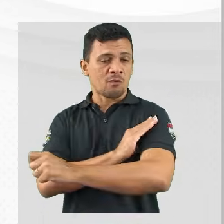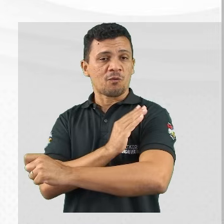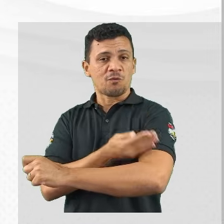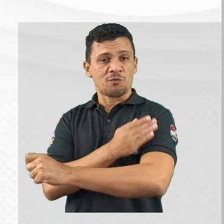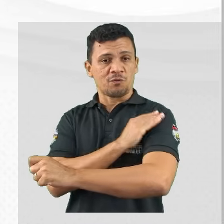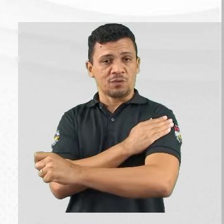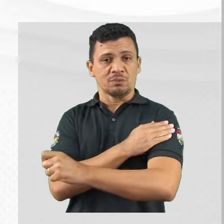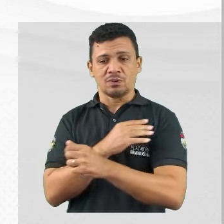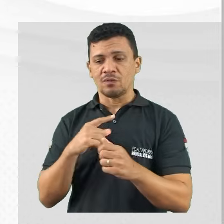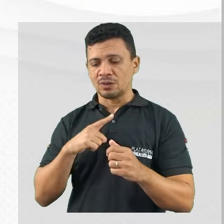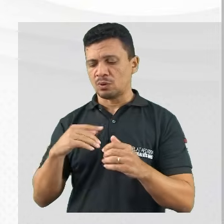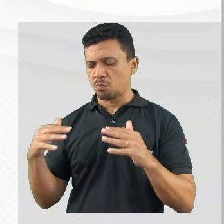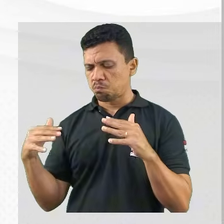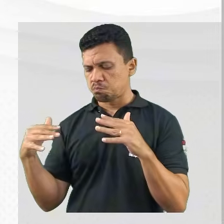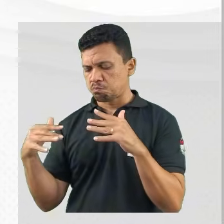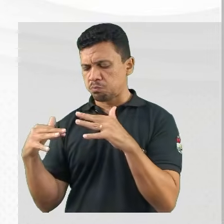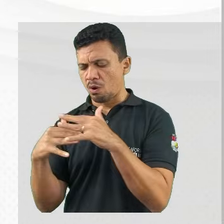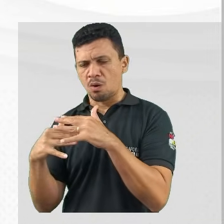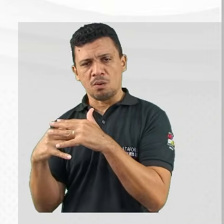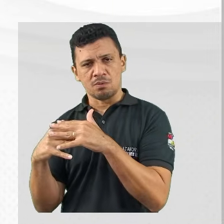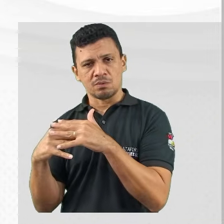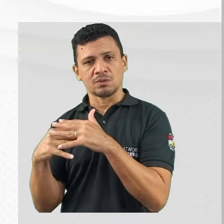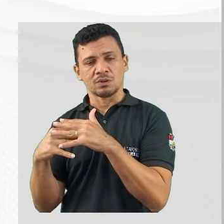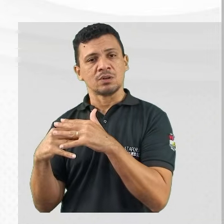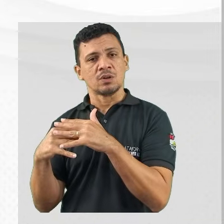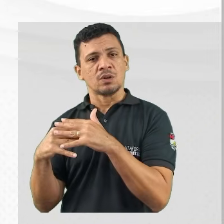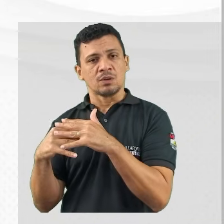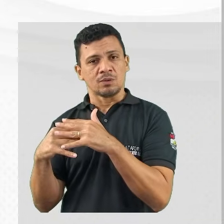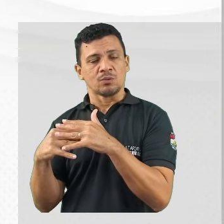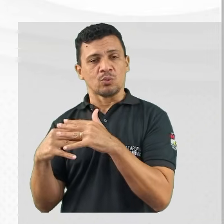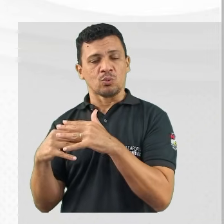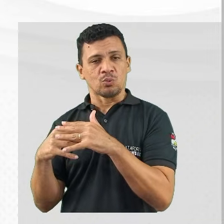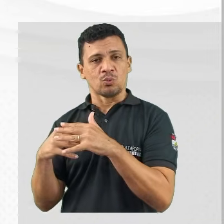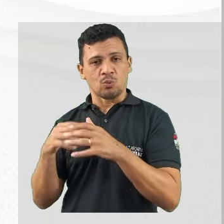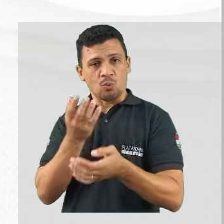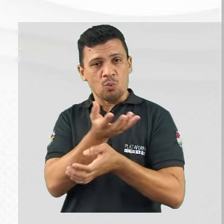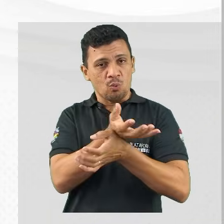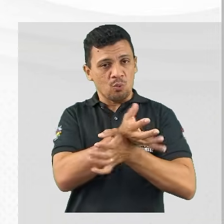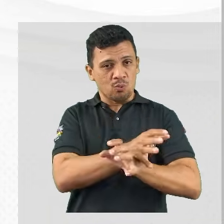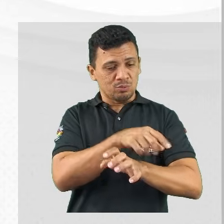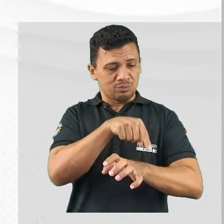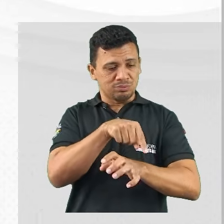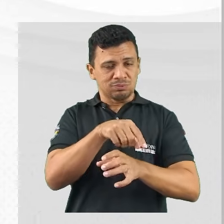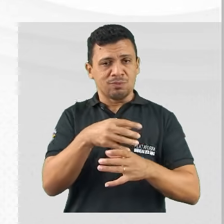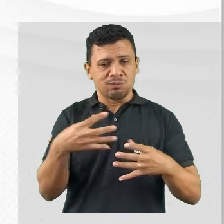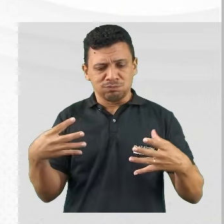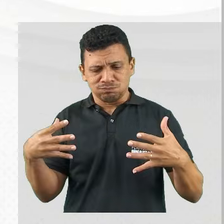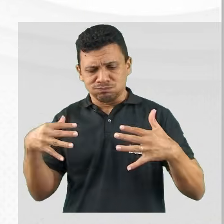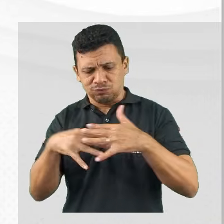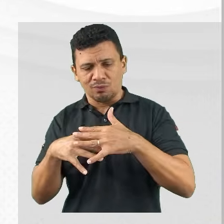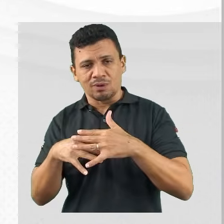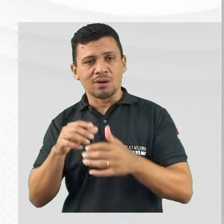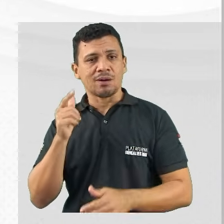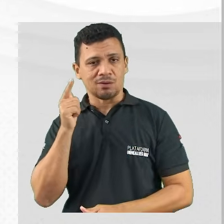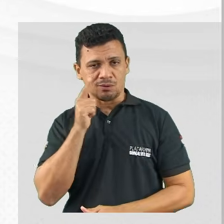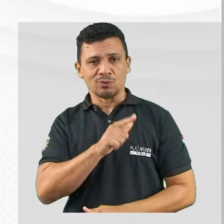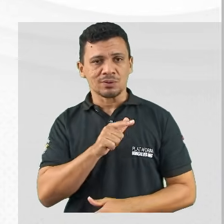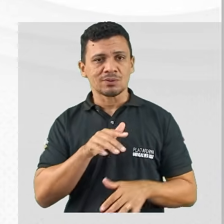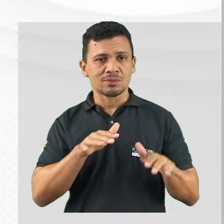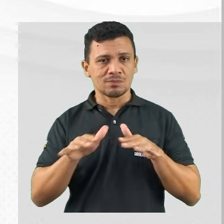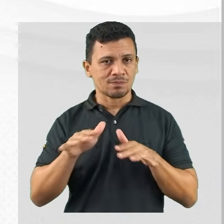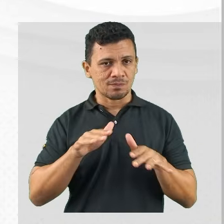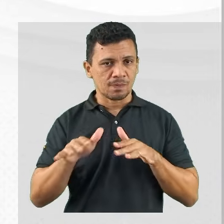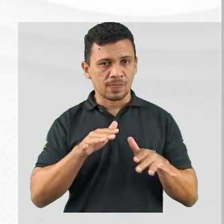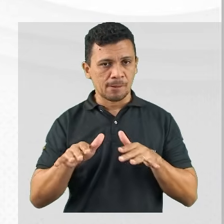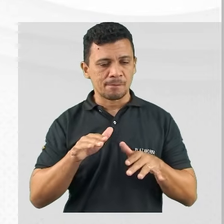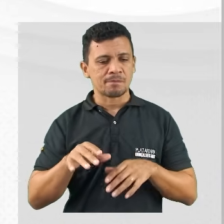fibras musculares, ela vai puxar o osso no qual ela está inserido para que ocorra o movimento. Então,